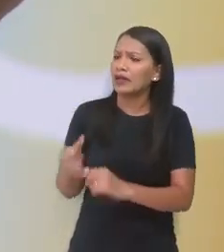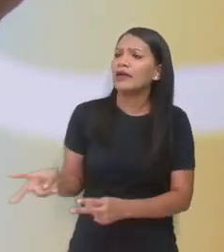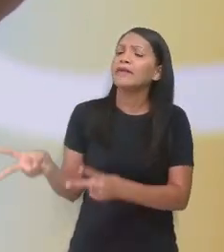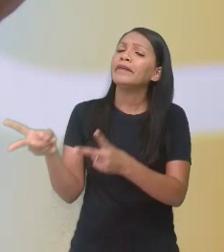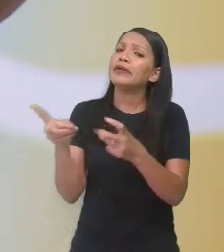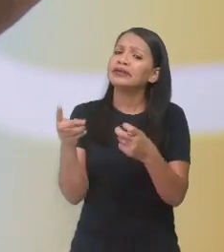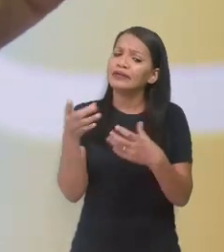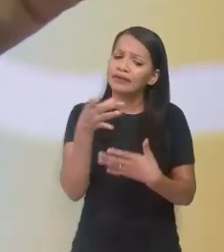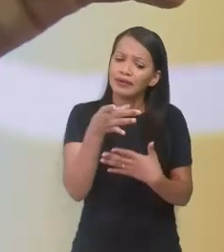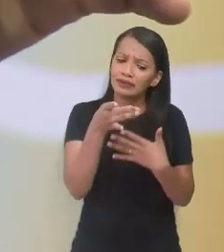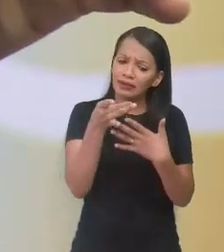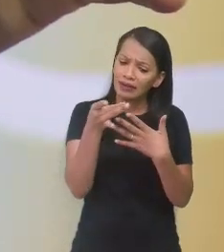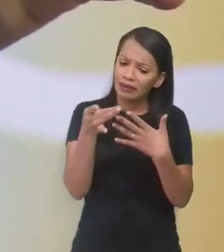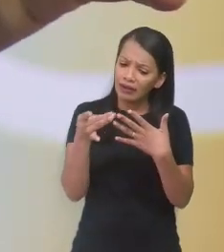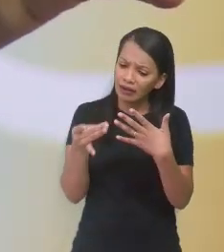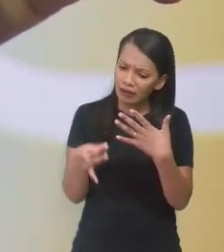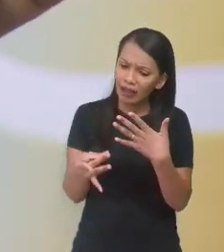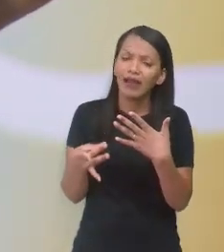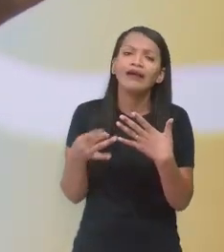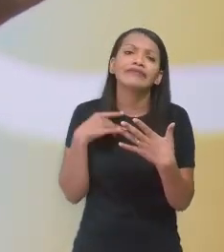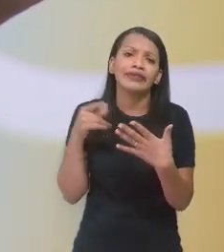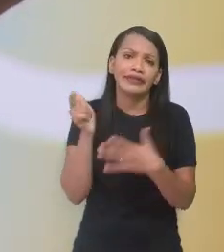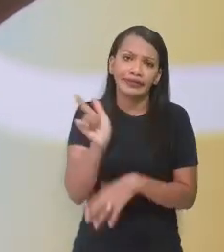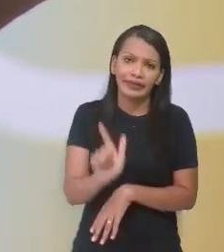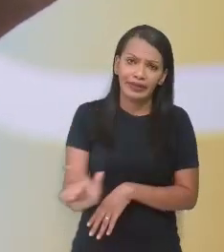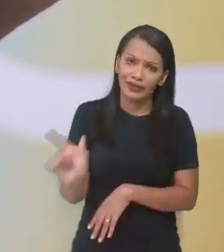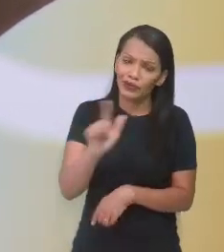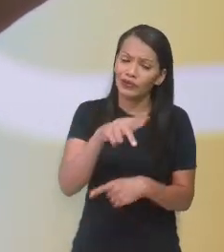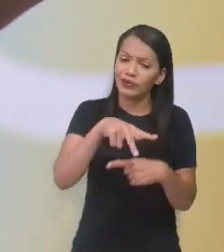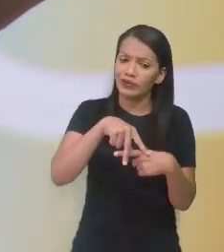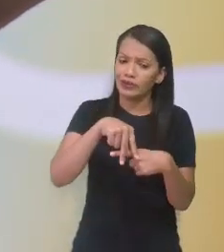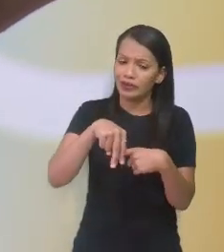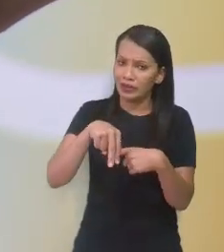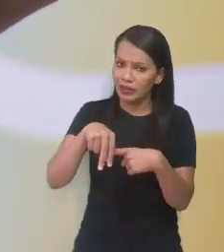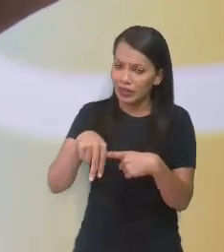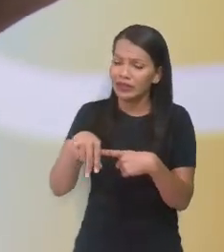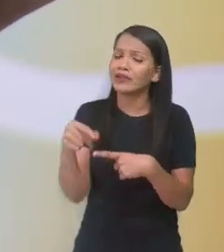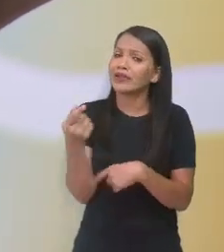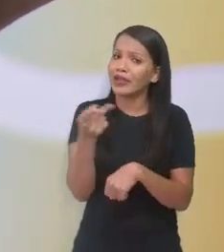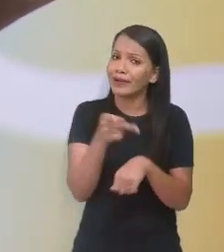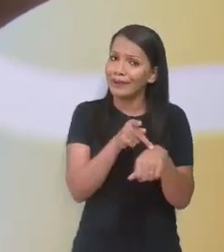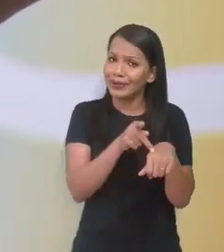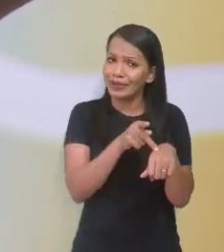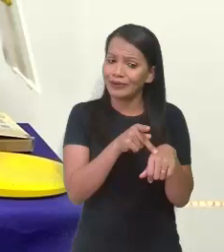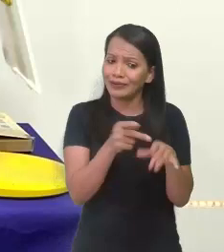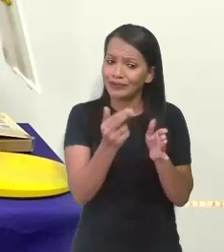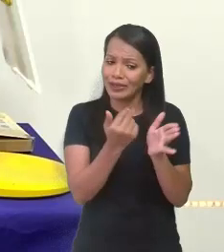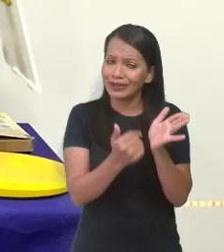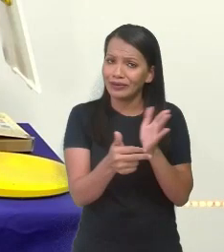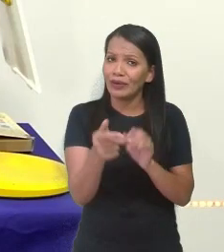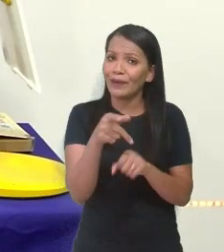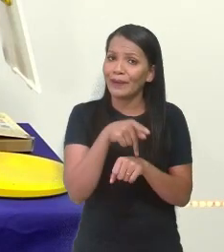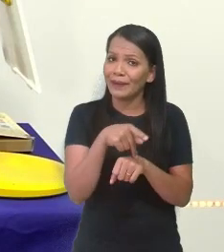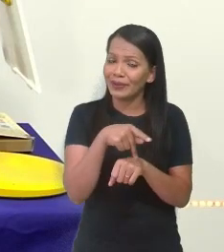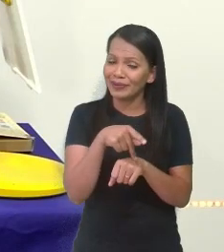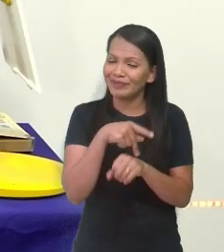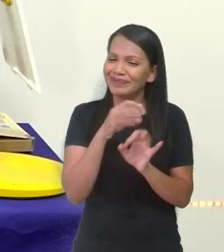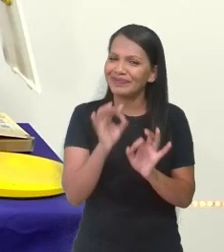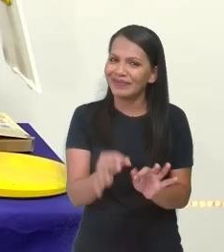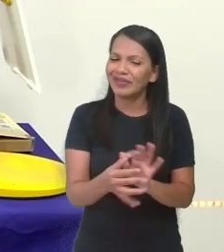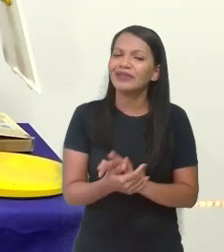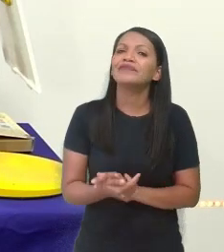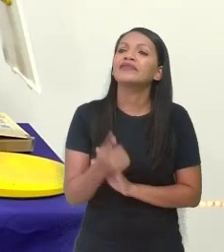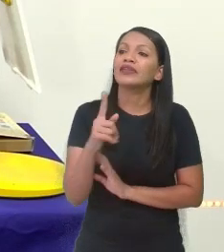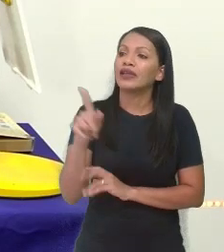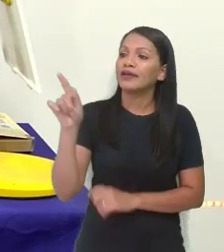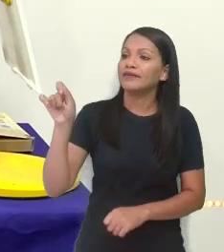os detalhes, não é, dessa literatura aí que é toda em preto, tá? E geralmente